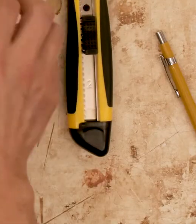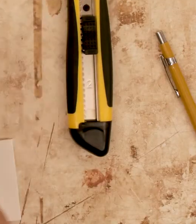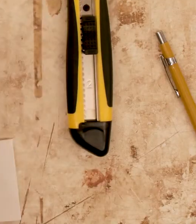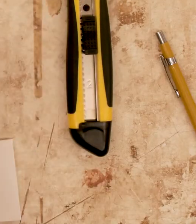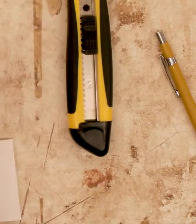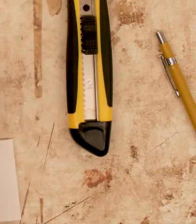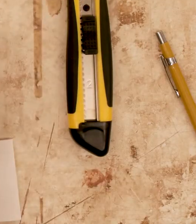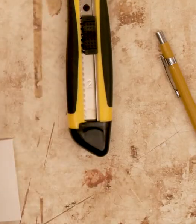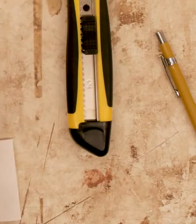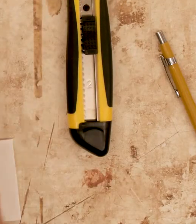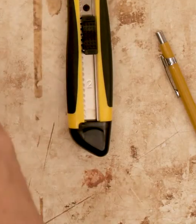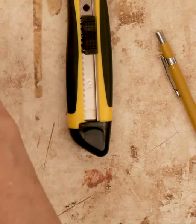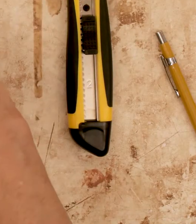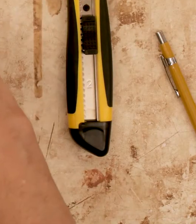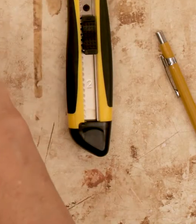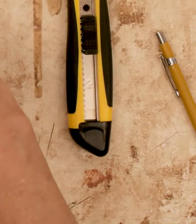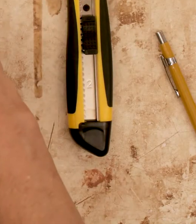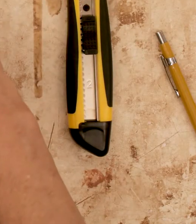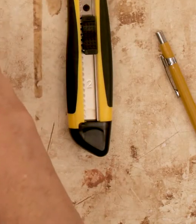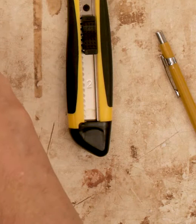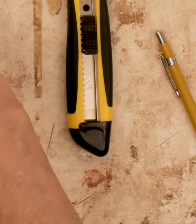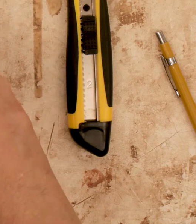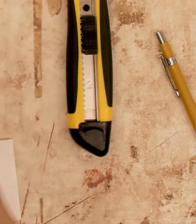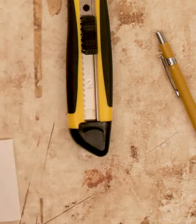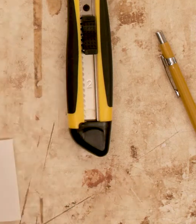Legal. Agora eu tenho,